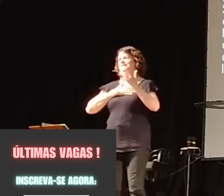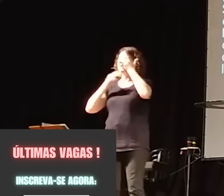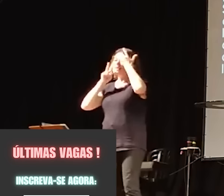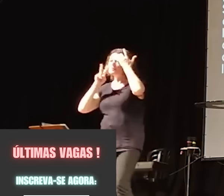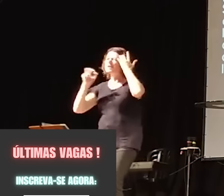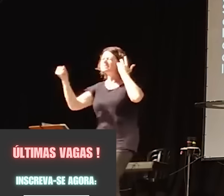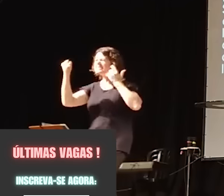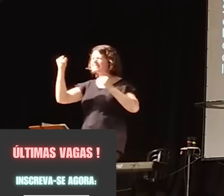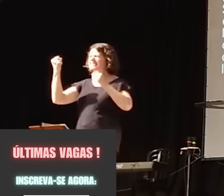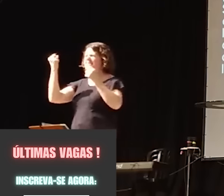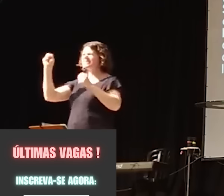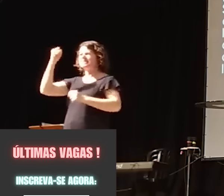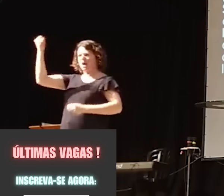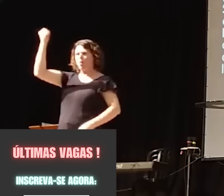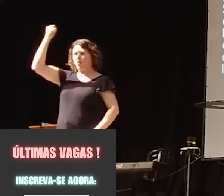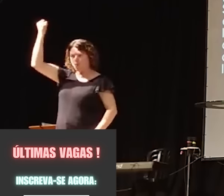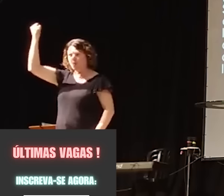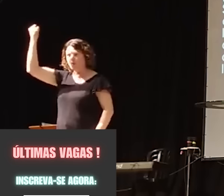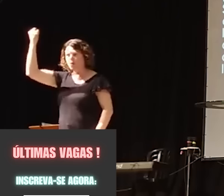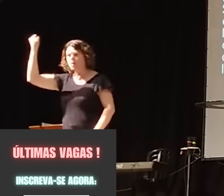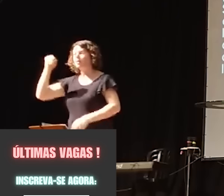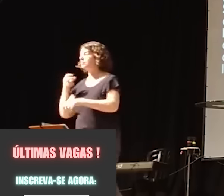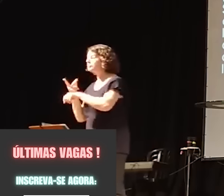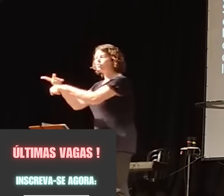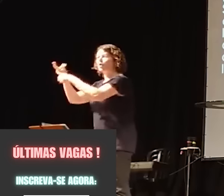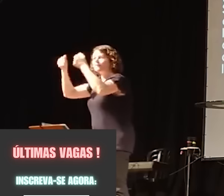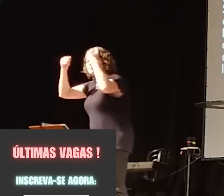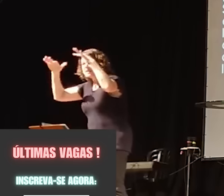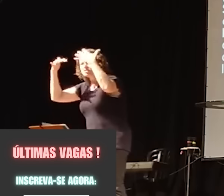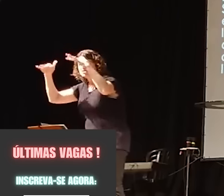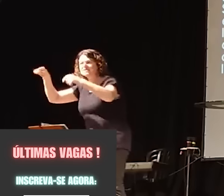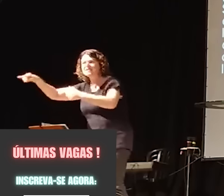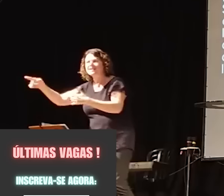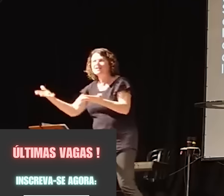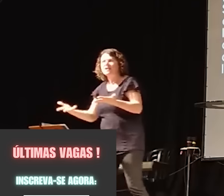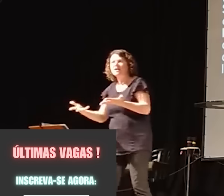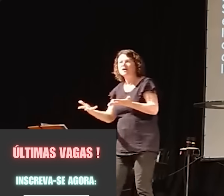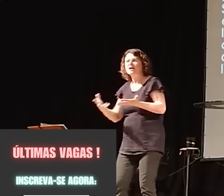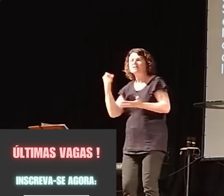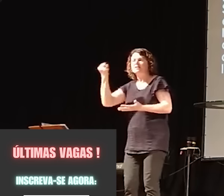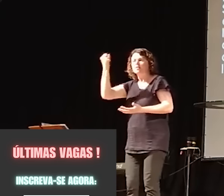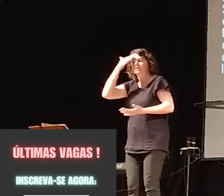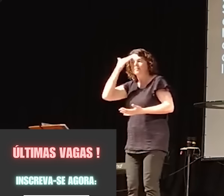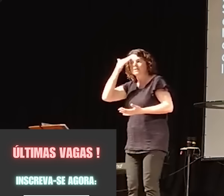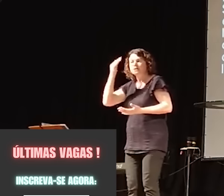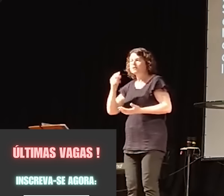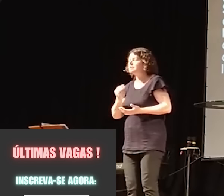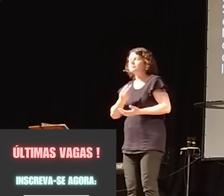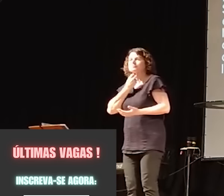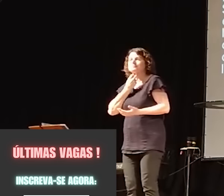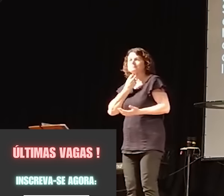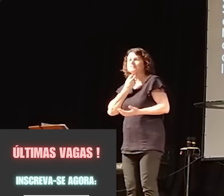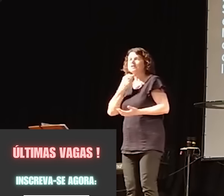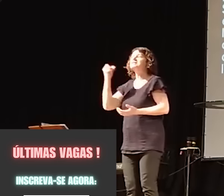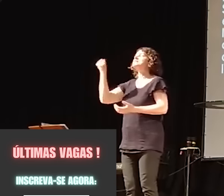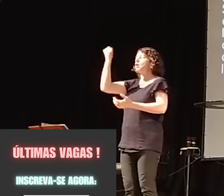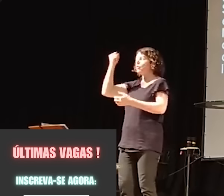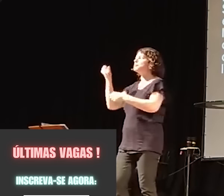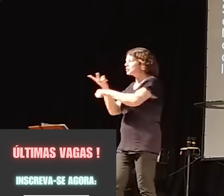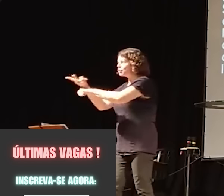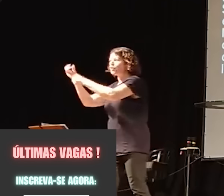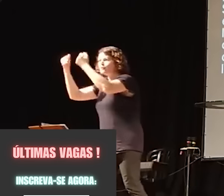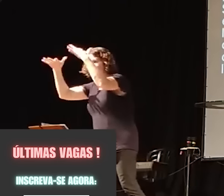há muito tempo Davi ele vai buscar a Deus ele vai buscar o Senhor ele vai consultar o